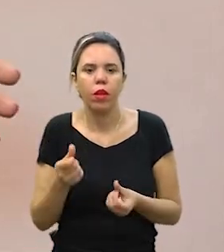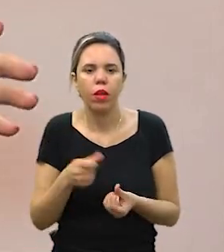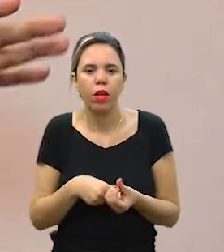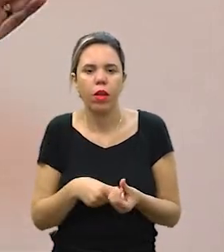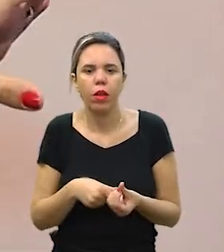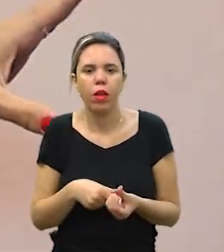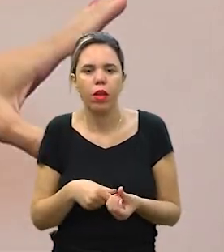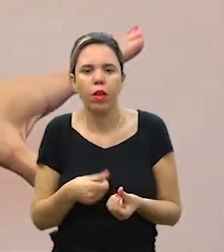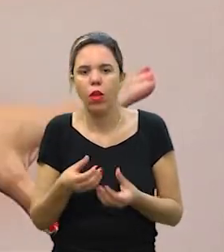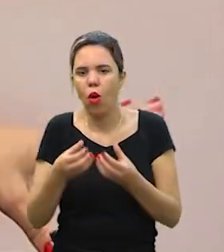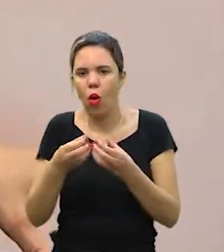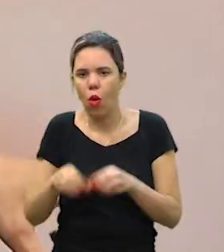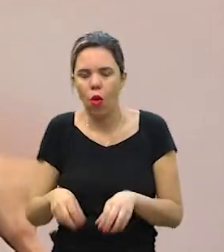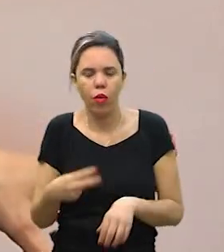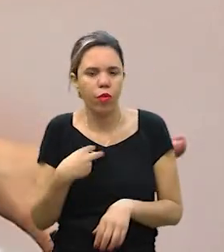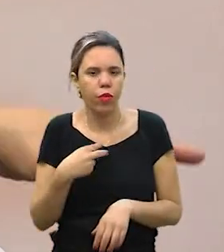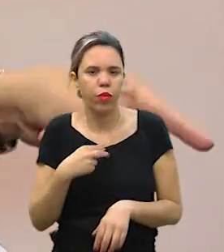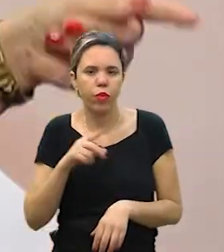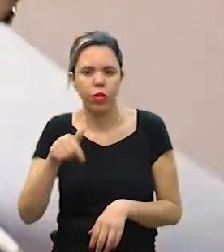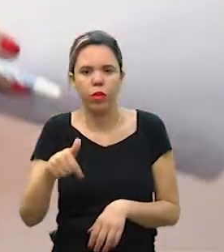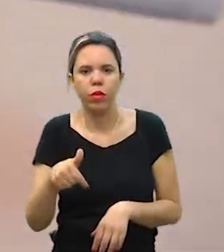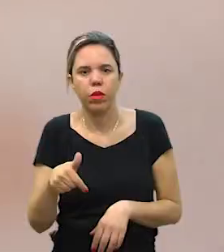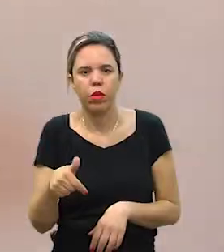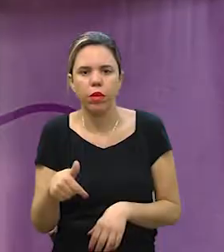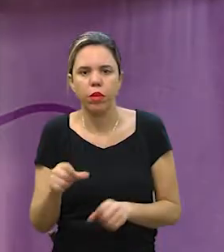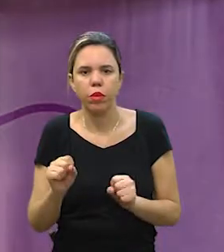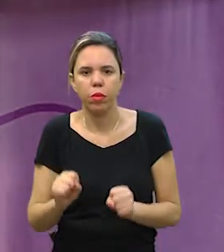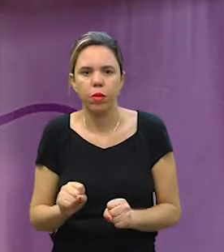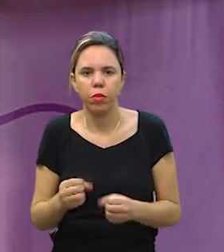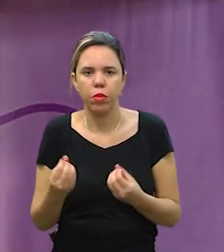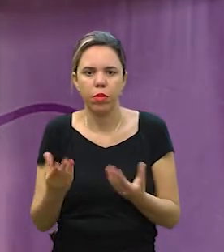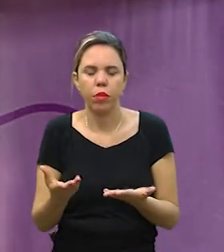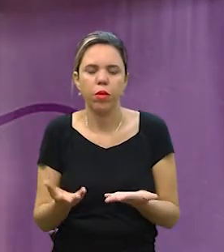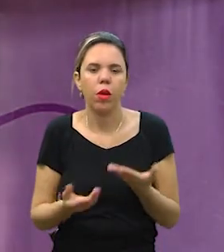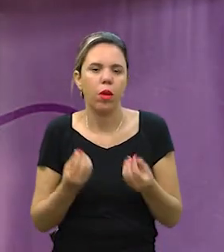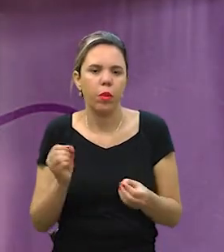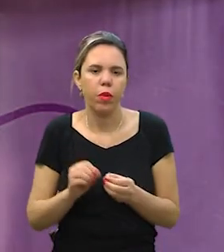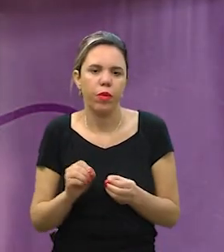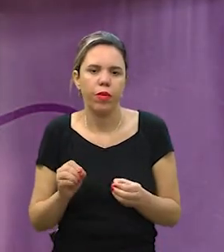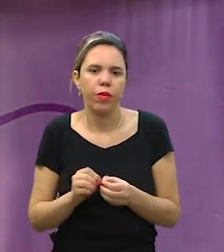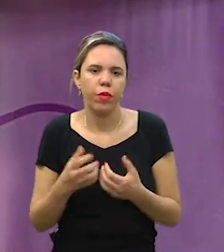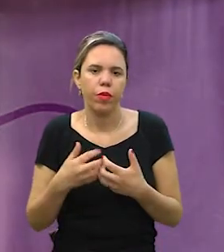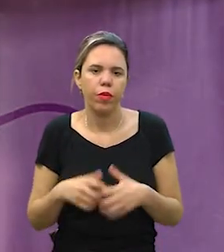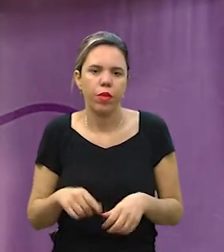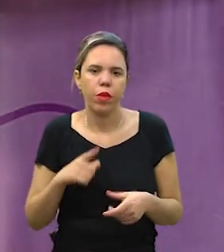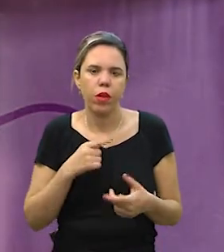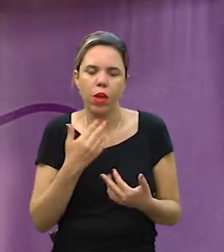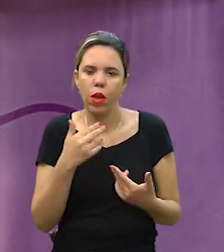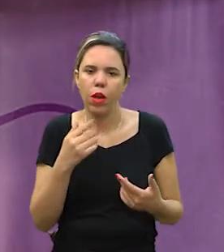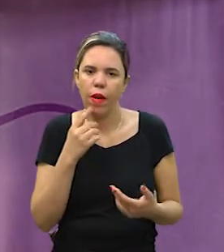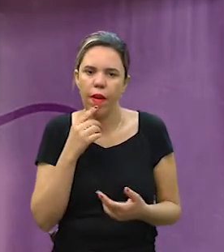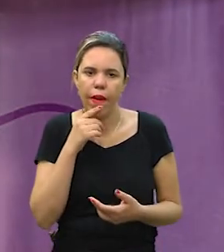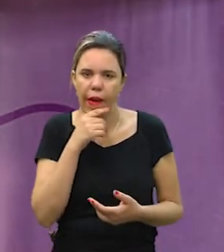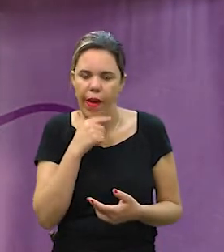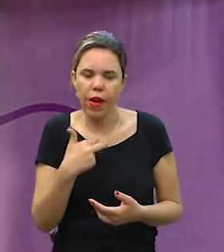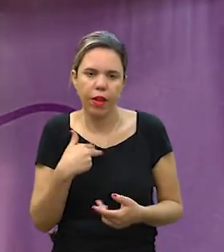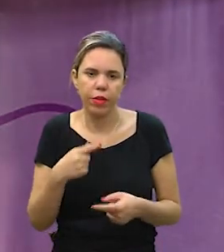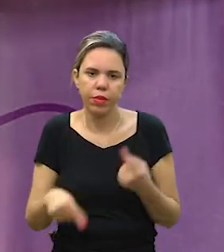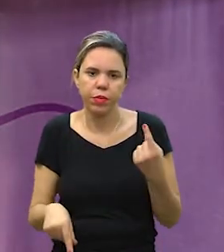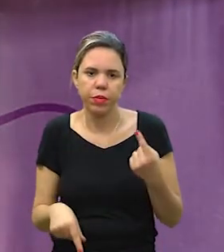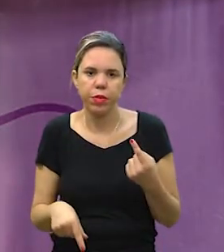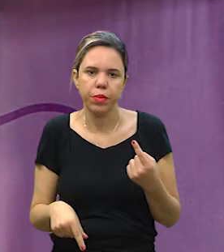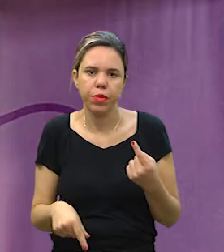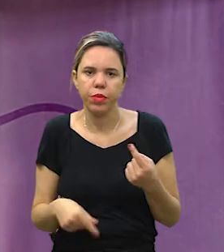No sexto mês, ovo não pode, mas depois pode oferecer o ovo. Como que funciona? Tem alguns alimentos que